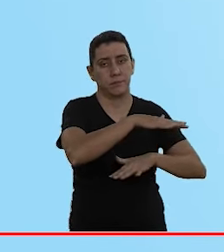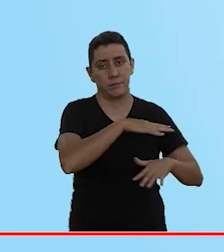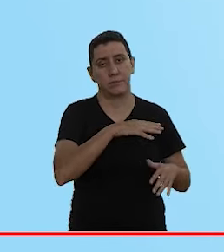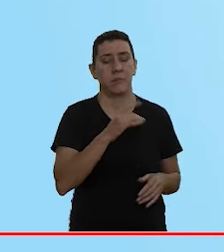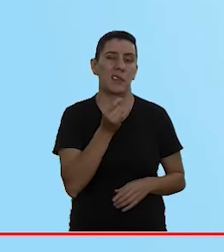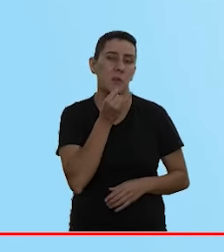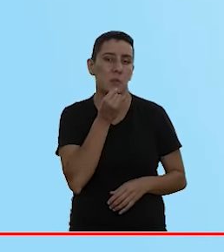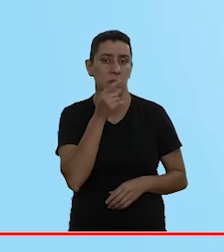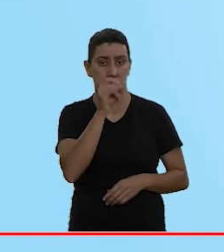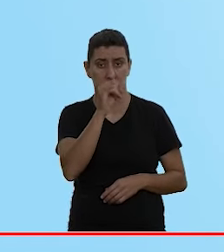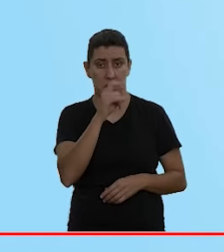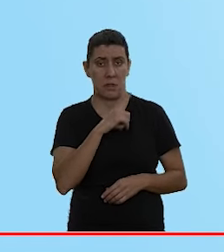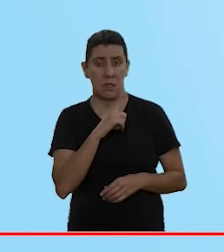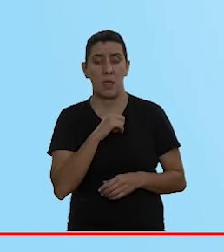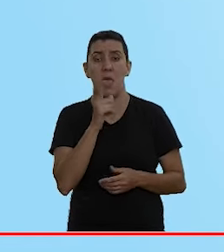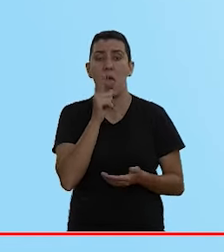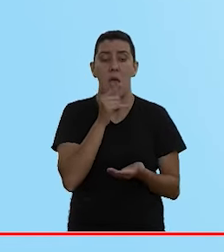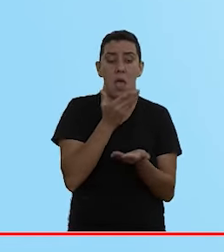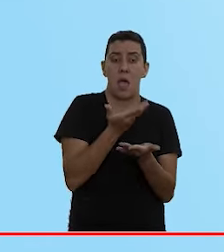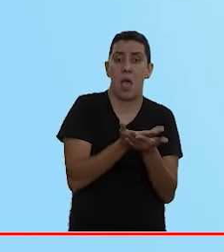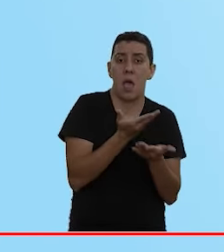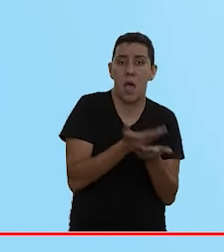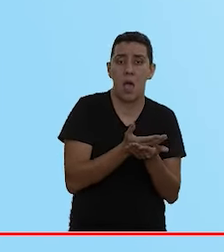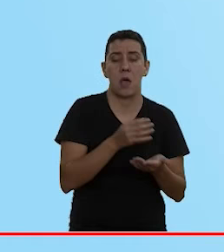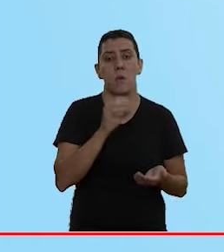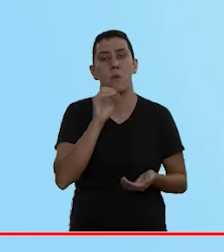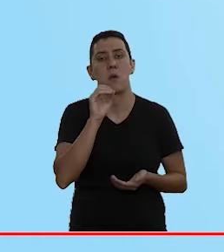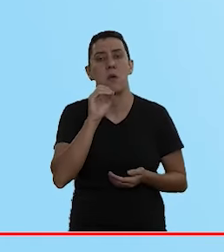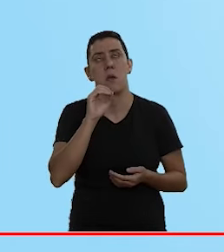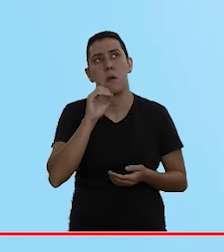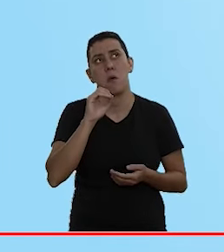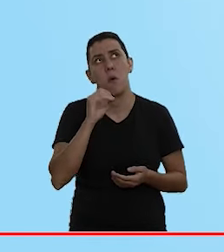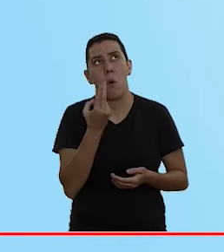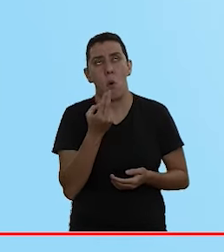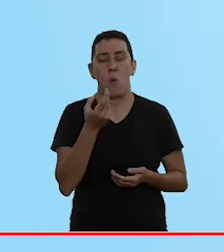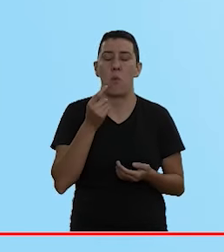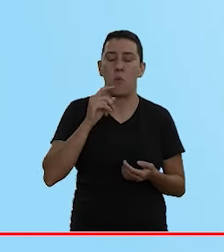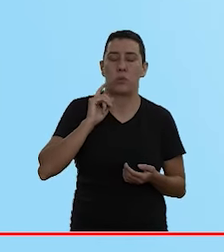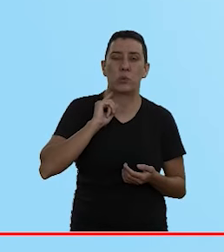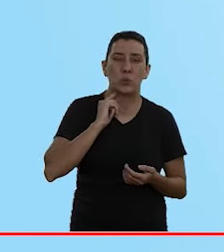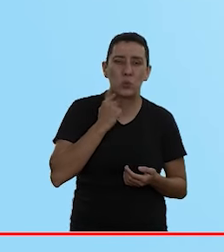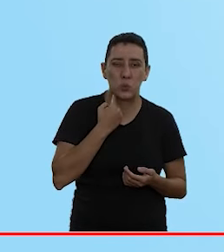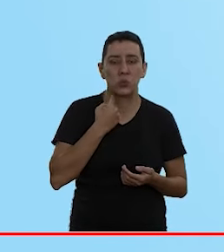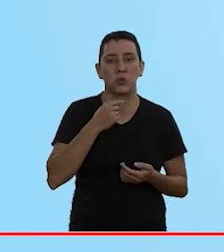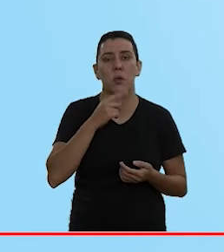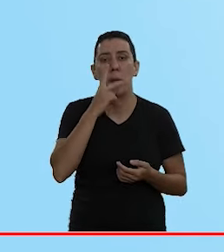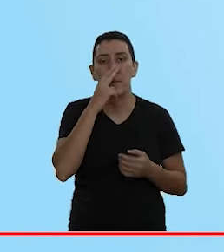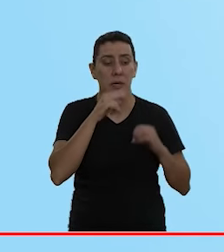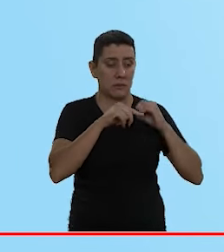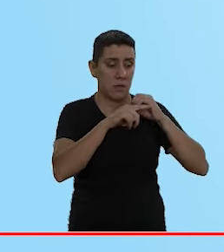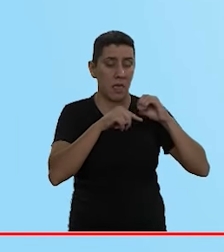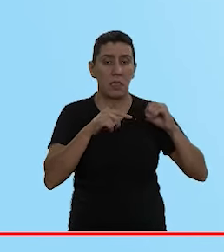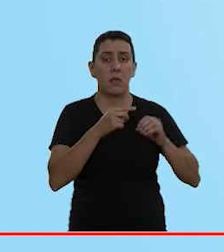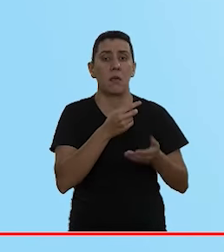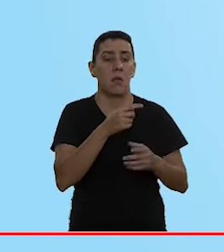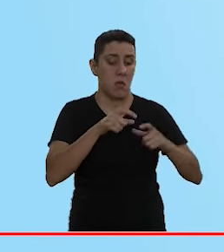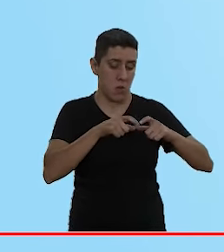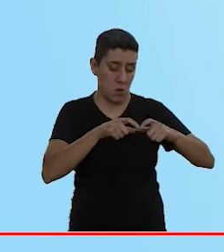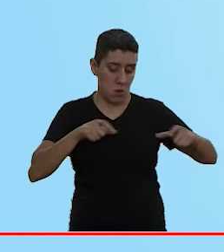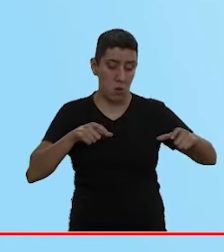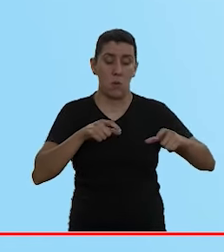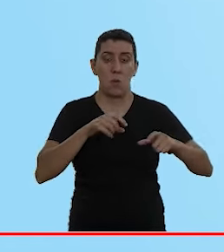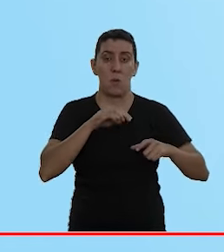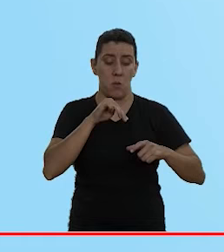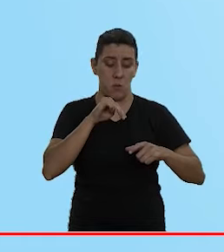umidade, esse tipo de coisa, você vai tendo mais impurezas nos módulos. Essas impurezas fazem com que os